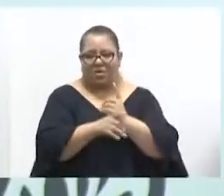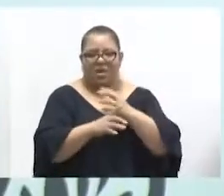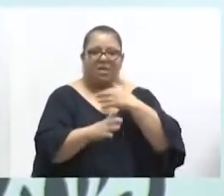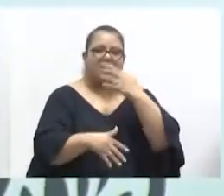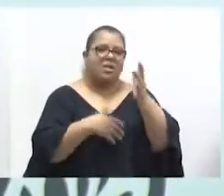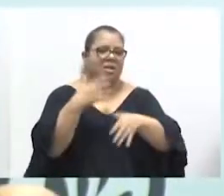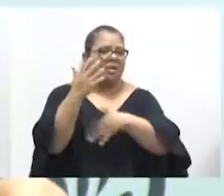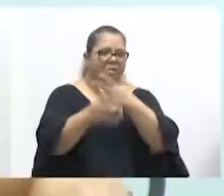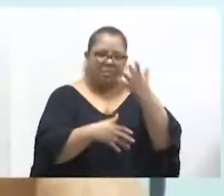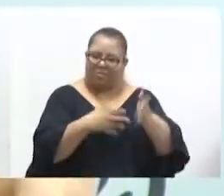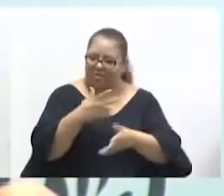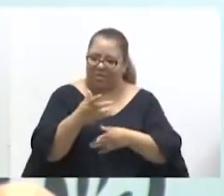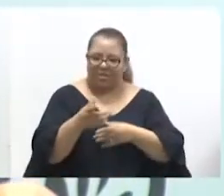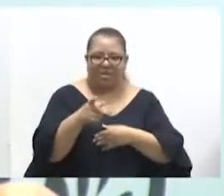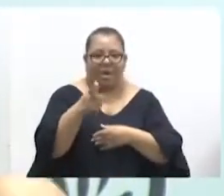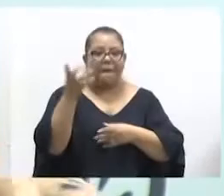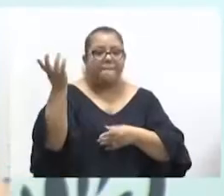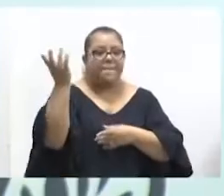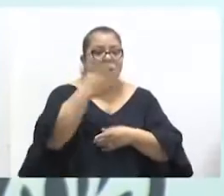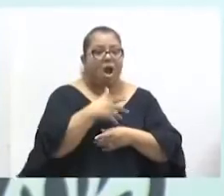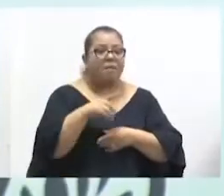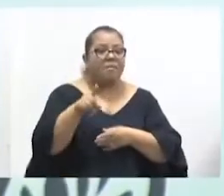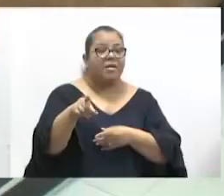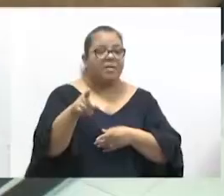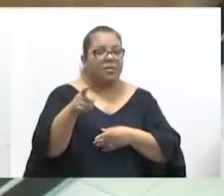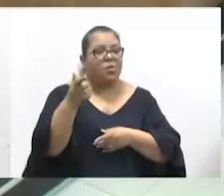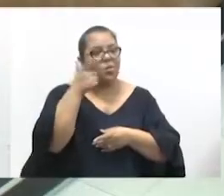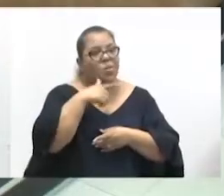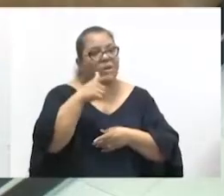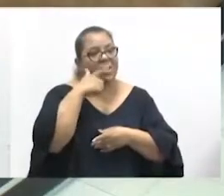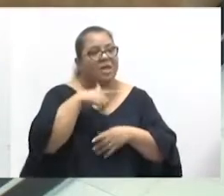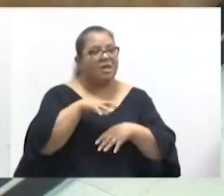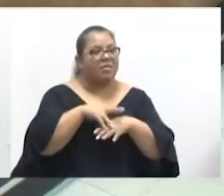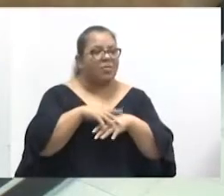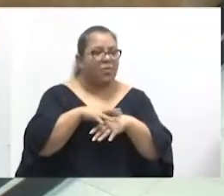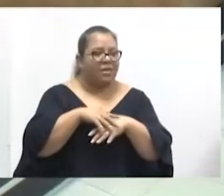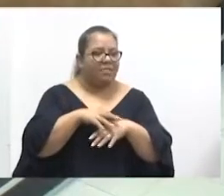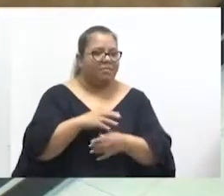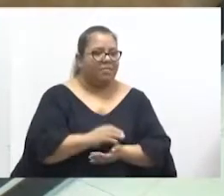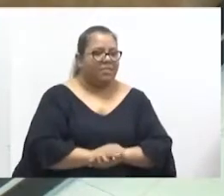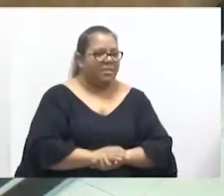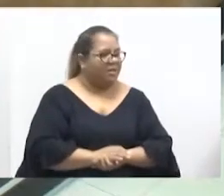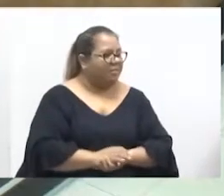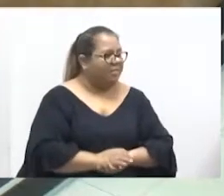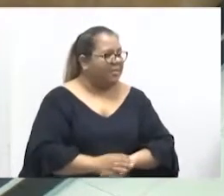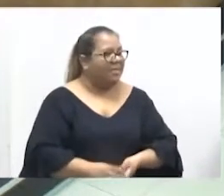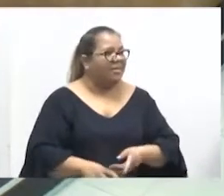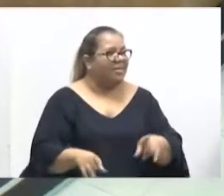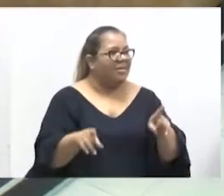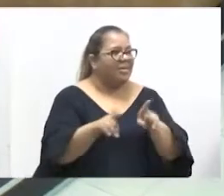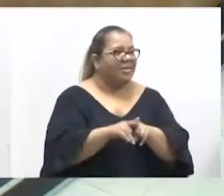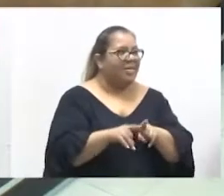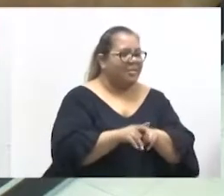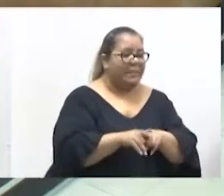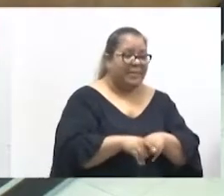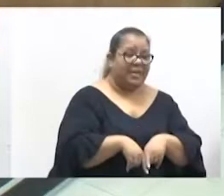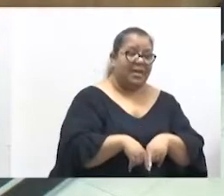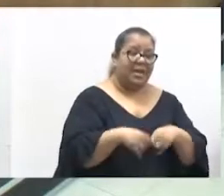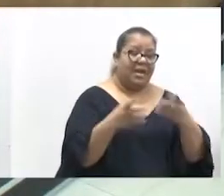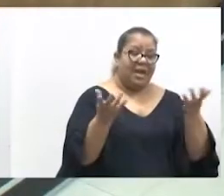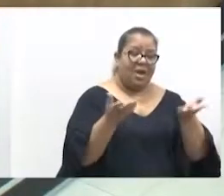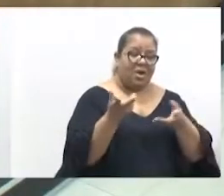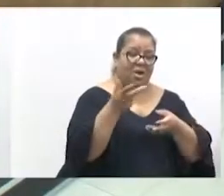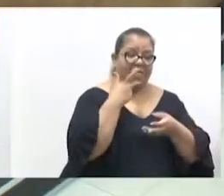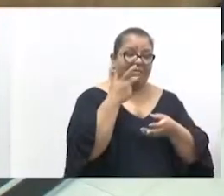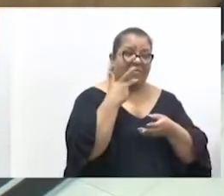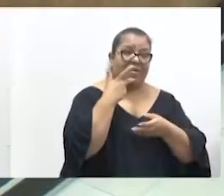o diagnóstico que comprova a condição da doença. Tá? E que, vamos agora aqui também, com